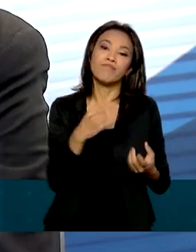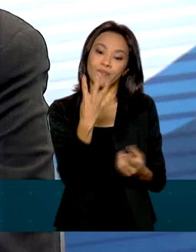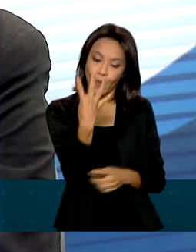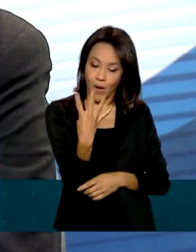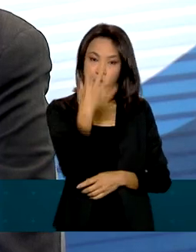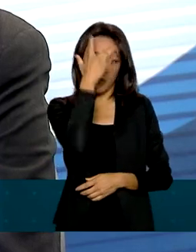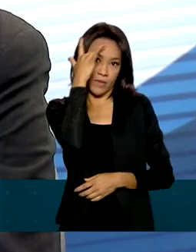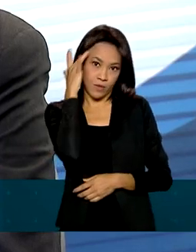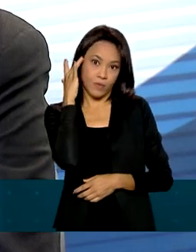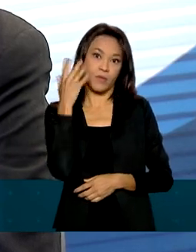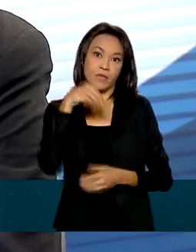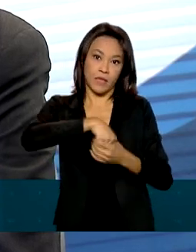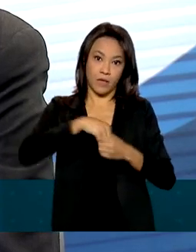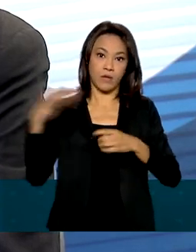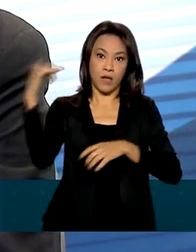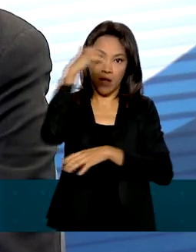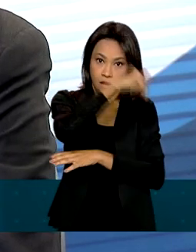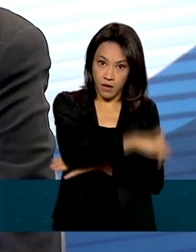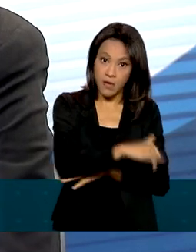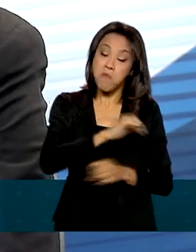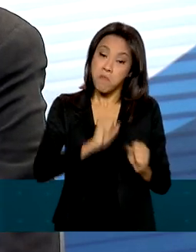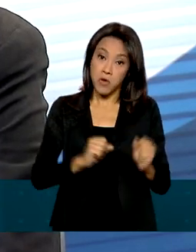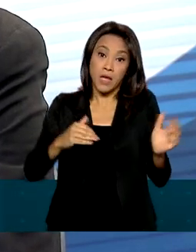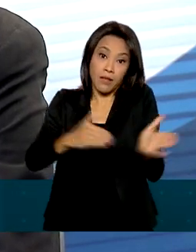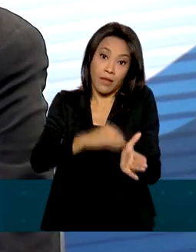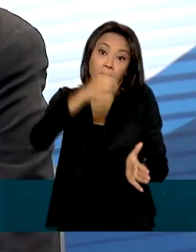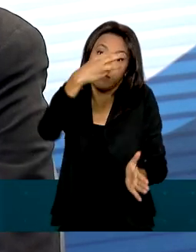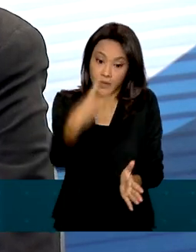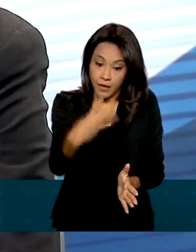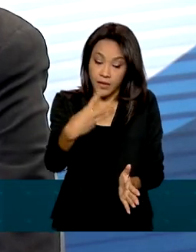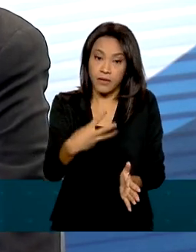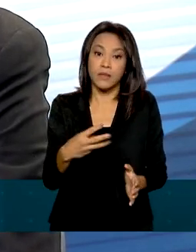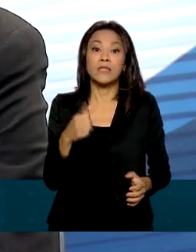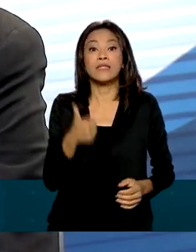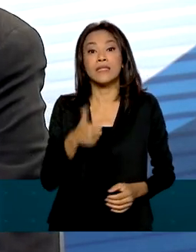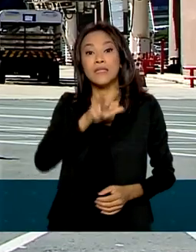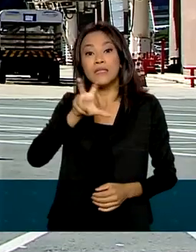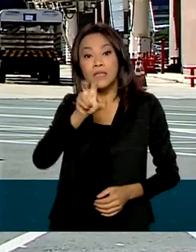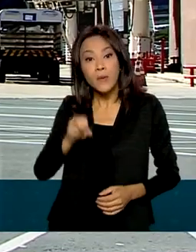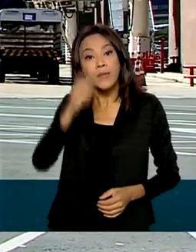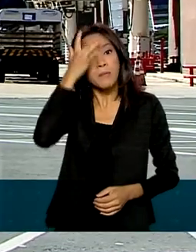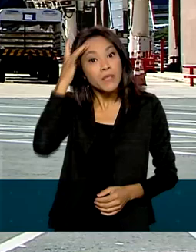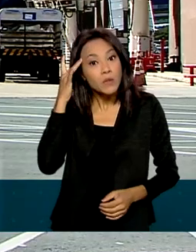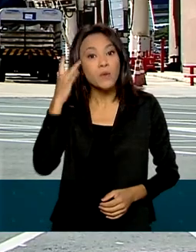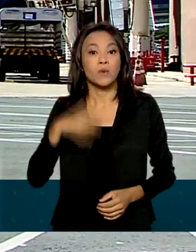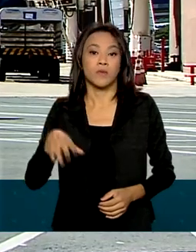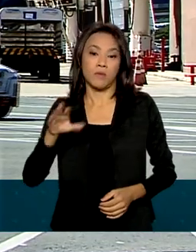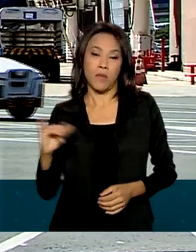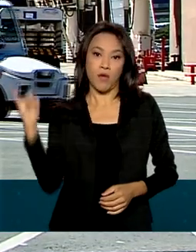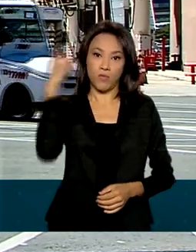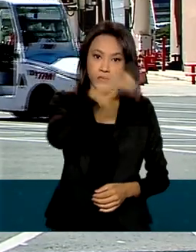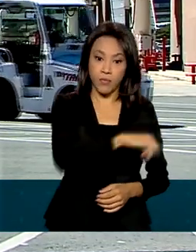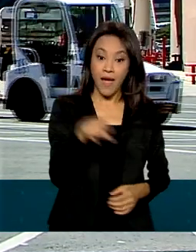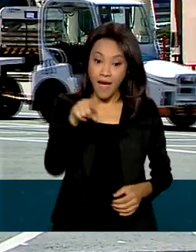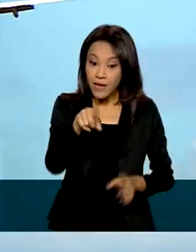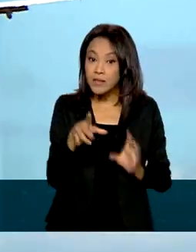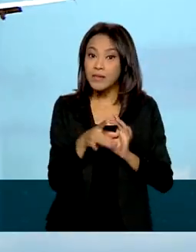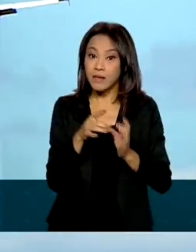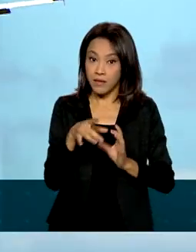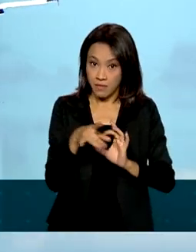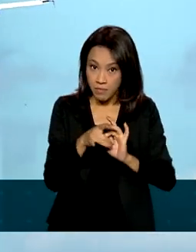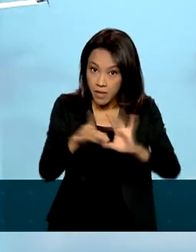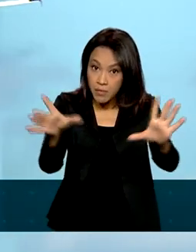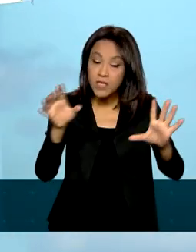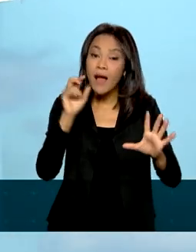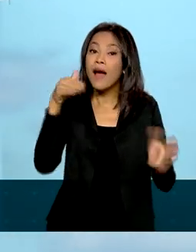a operar com até 3 comissários e limitada a 150 passageiros. A autorização vale até o mês de março. A